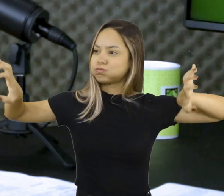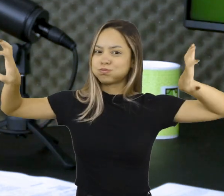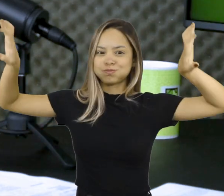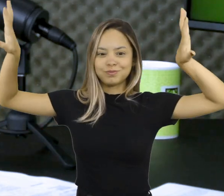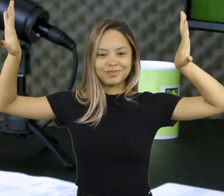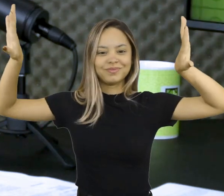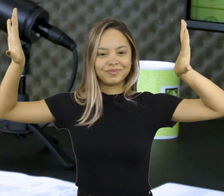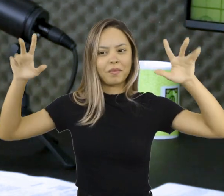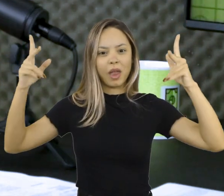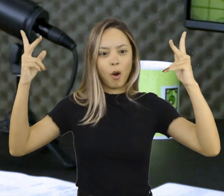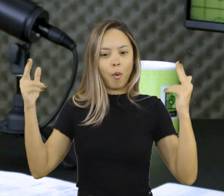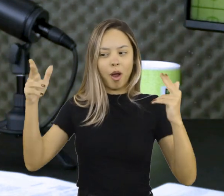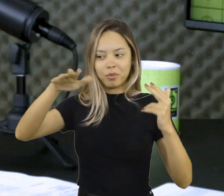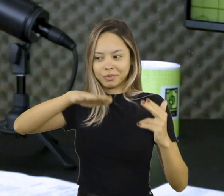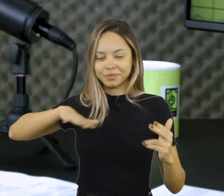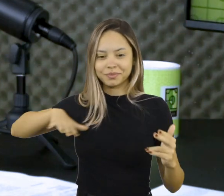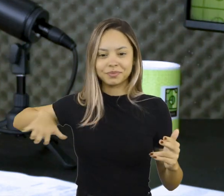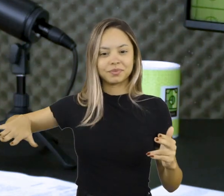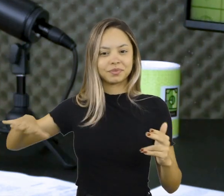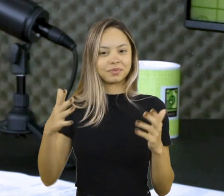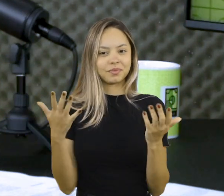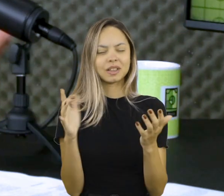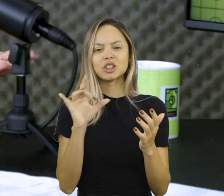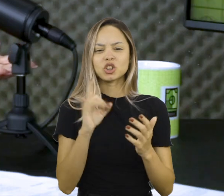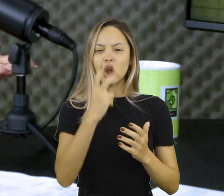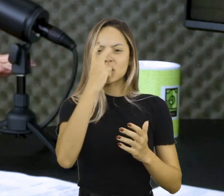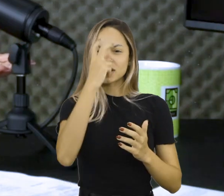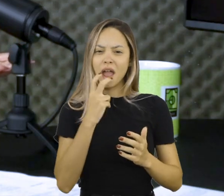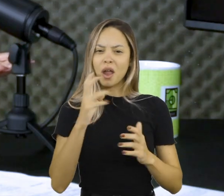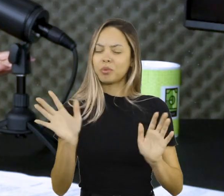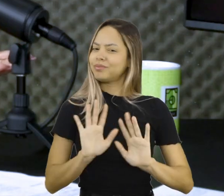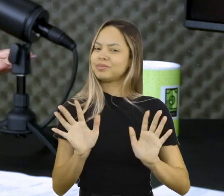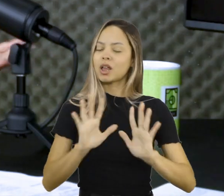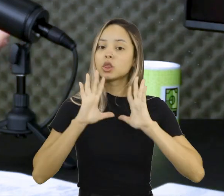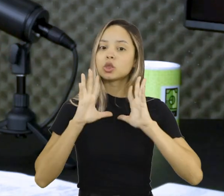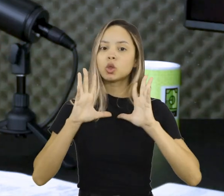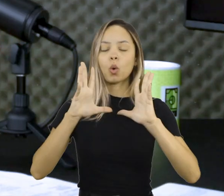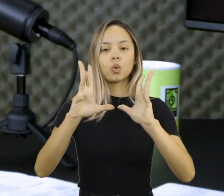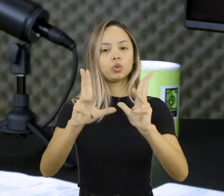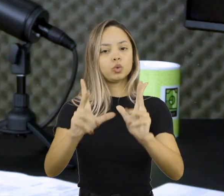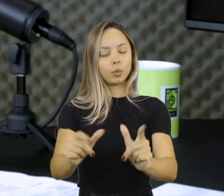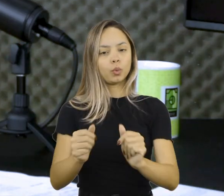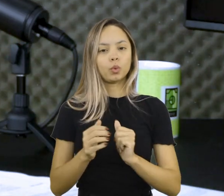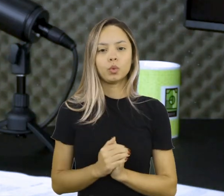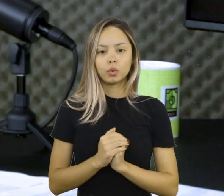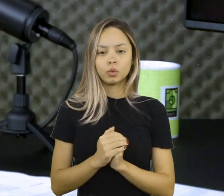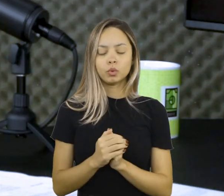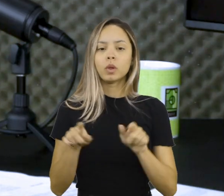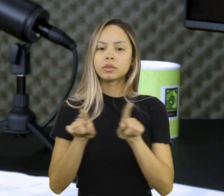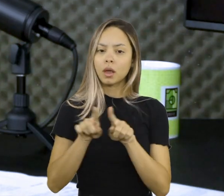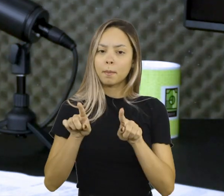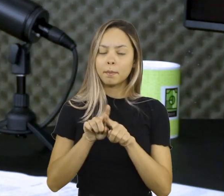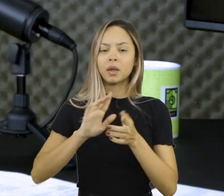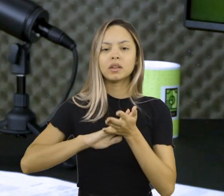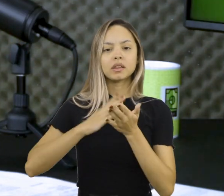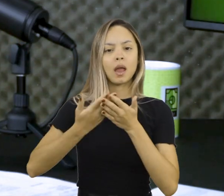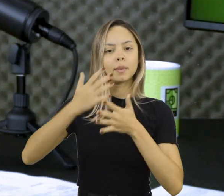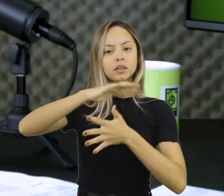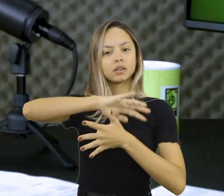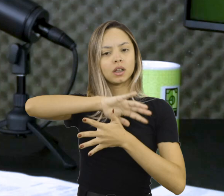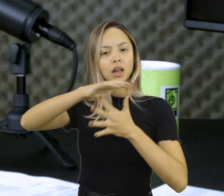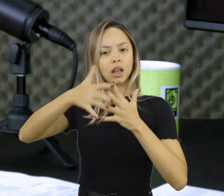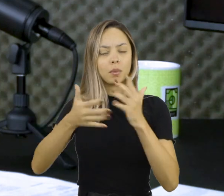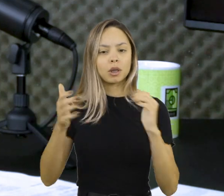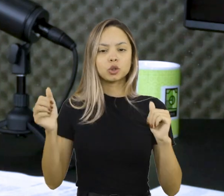isso eu não alcanço só o cego eu alcanço todo mundo sim por que não o intérprete de libras juntos né